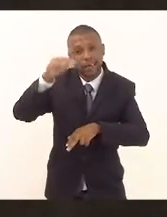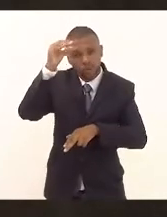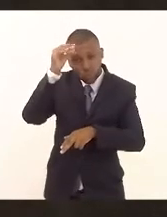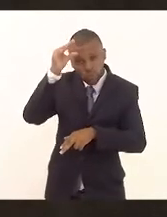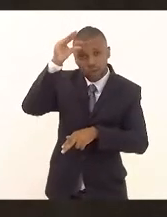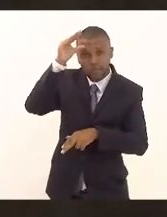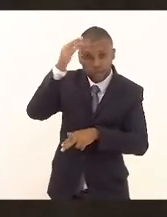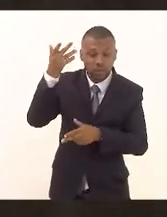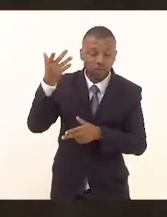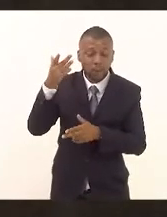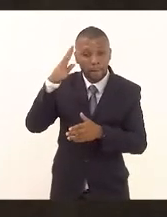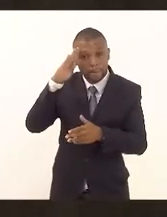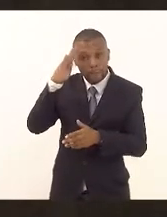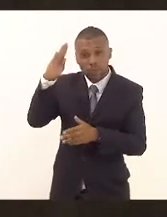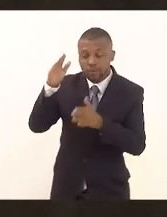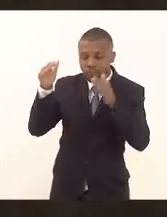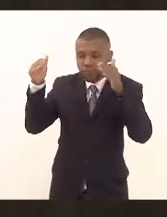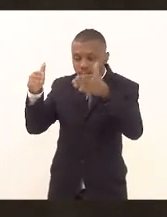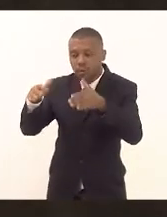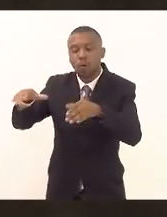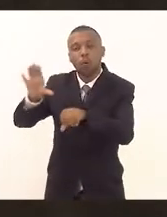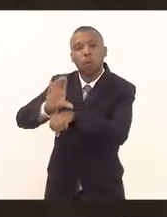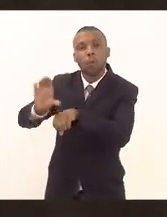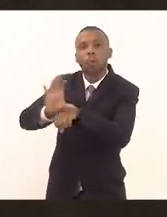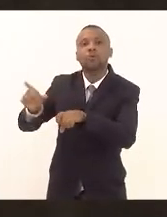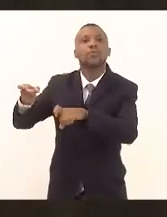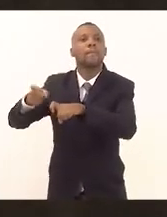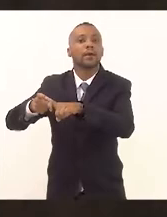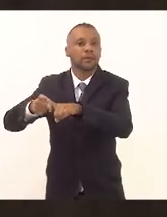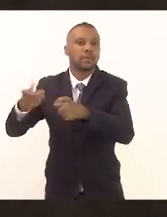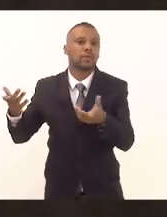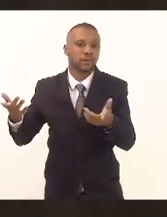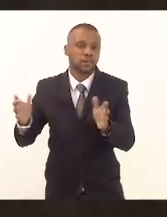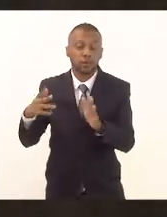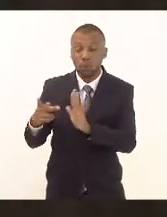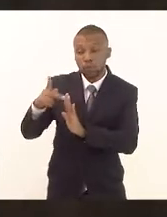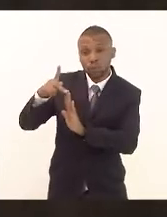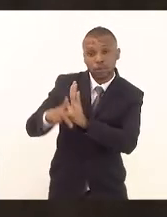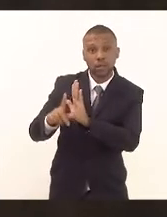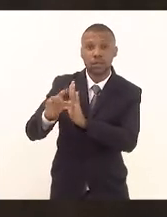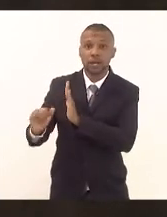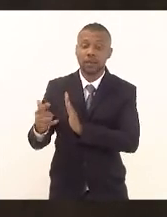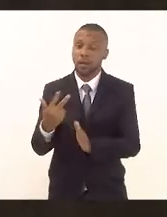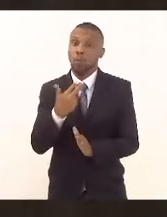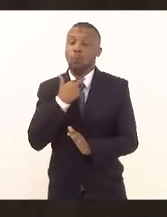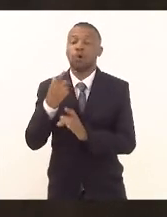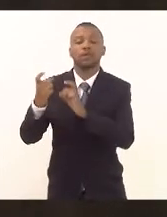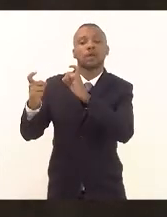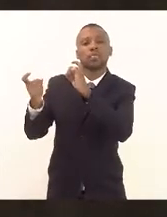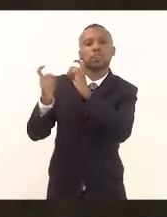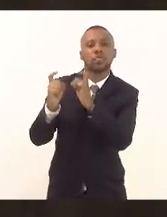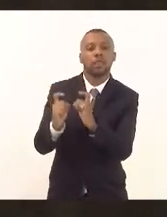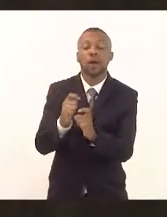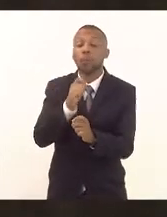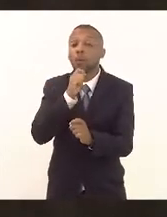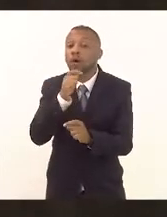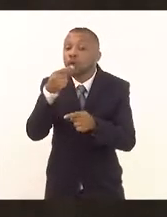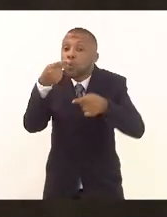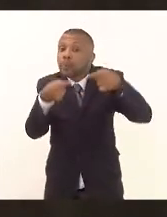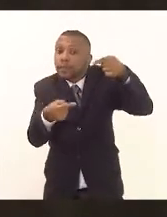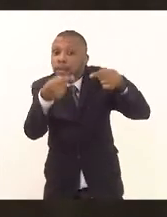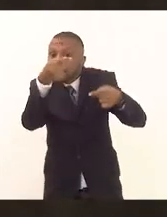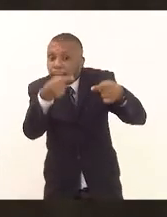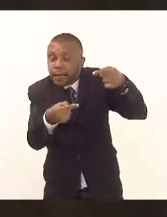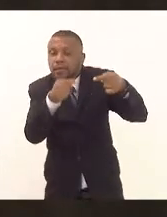áreas, especialmente também no curso de medicina. Então, esse é um projeto que não pode tramitar sem um debate mais